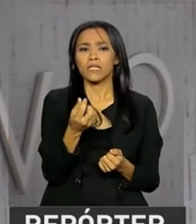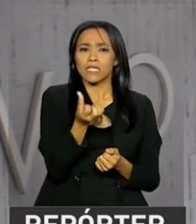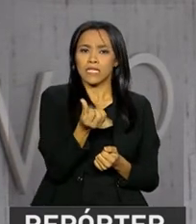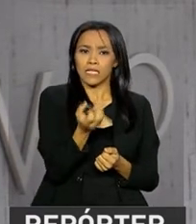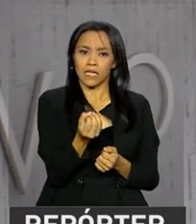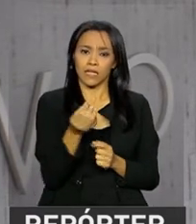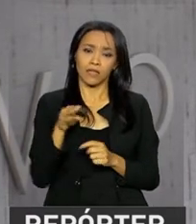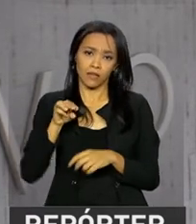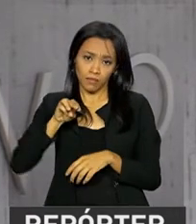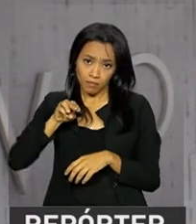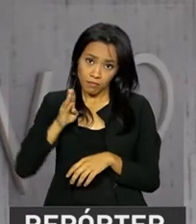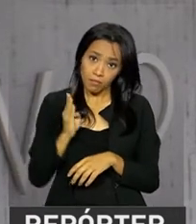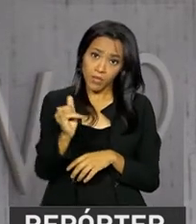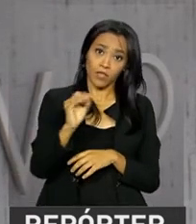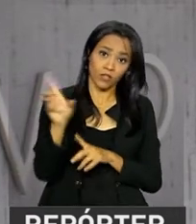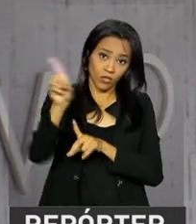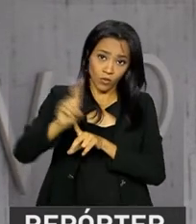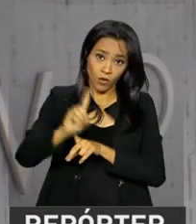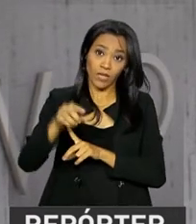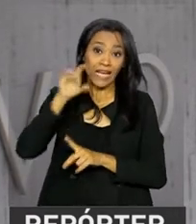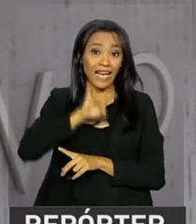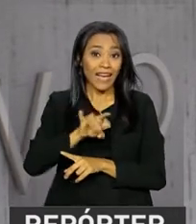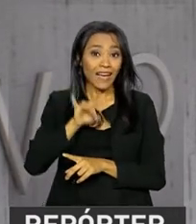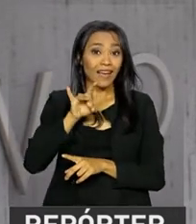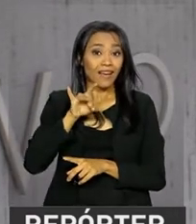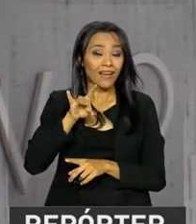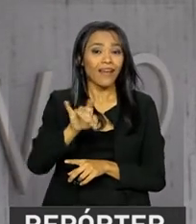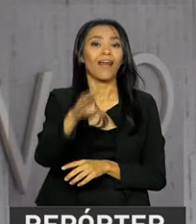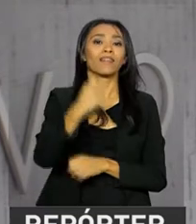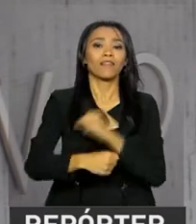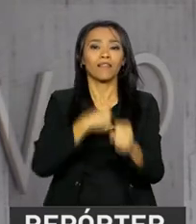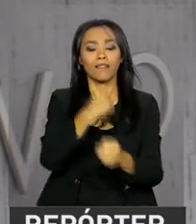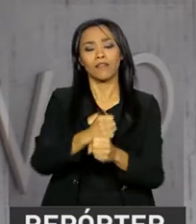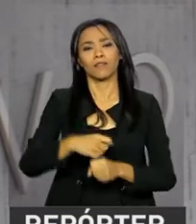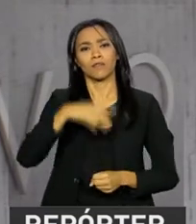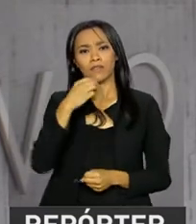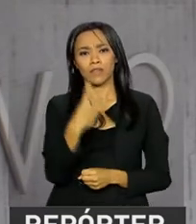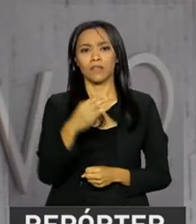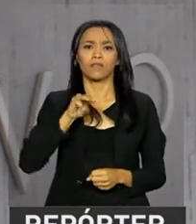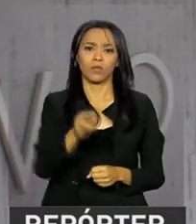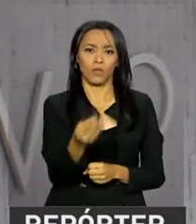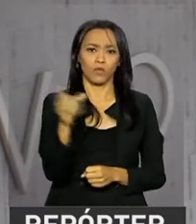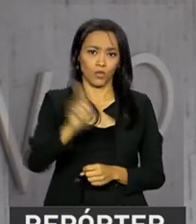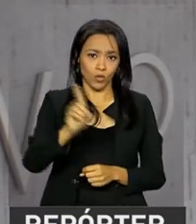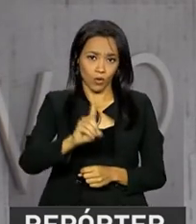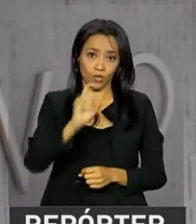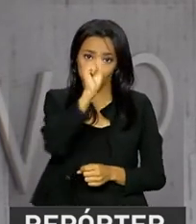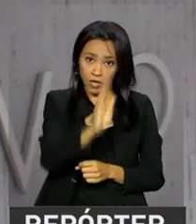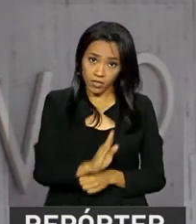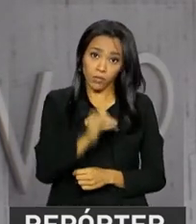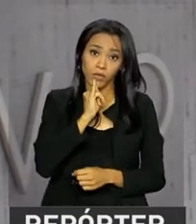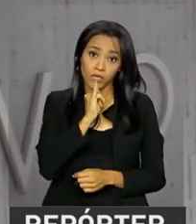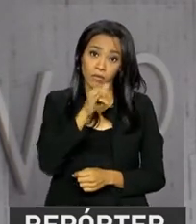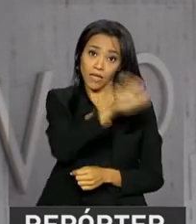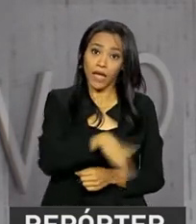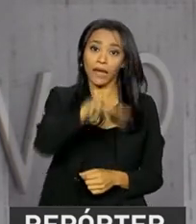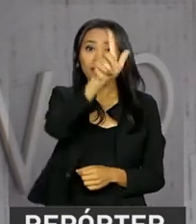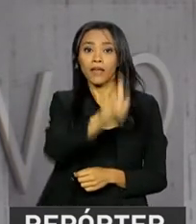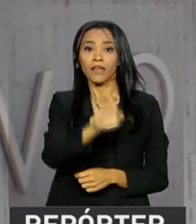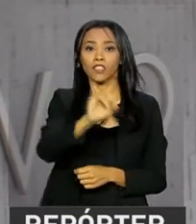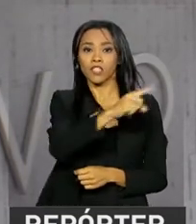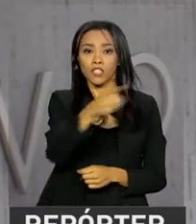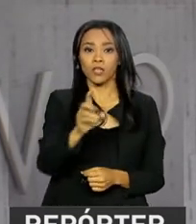a cada ano o banco investe cerca de 3 milhões de dólares no brasil em projetos em áreas como gestão e